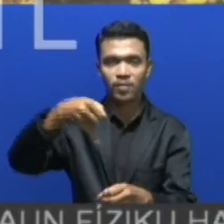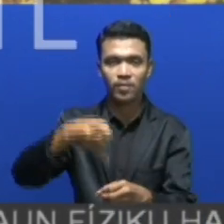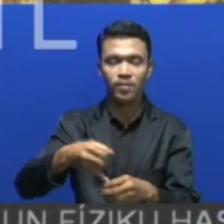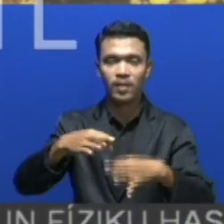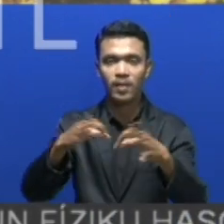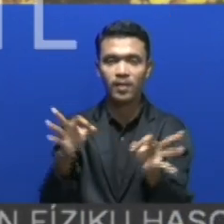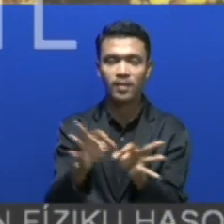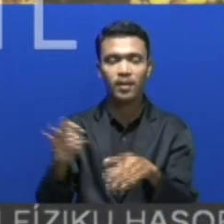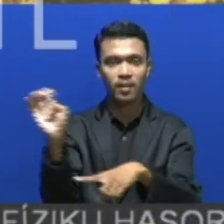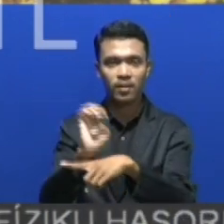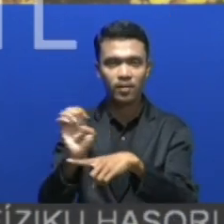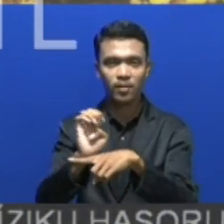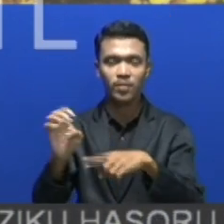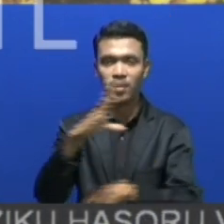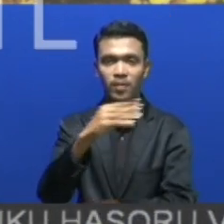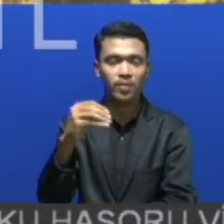no Seguransa.